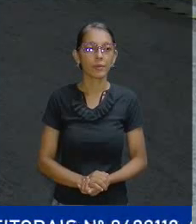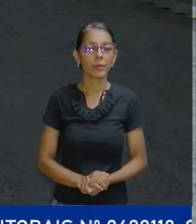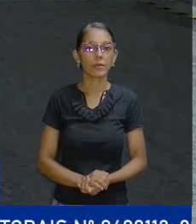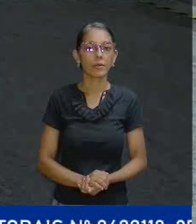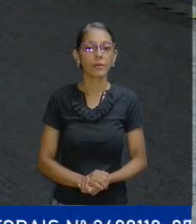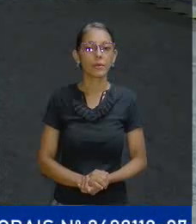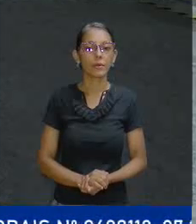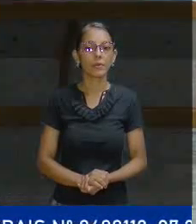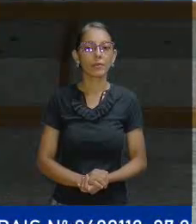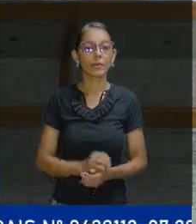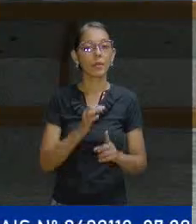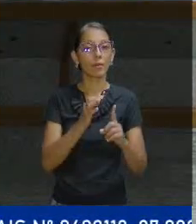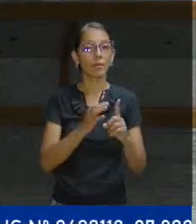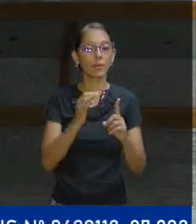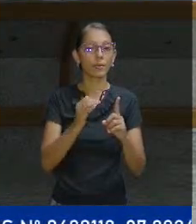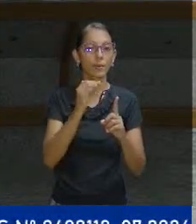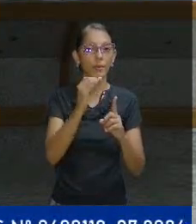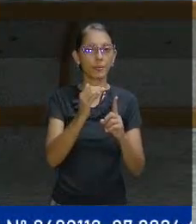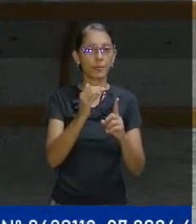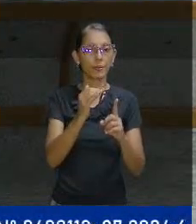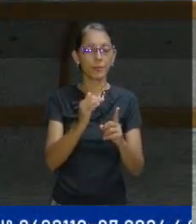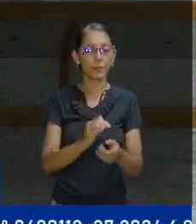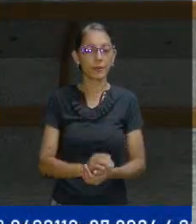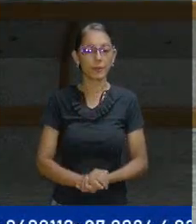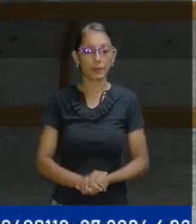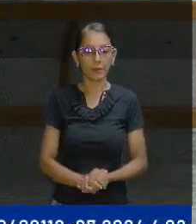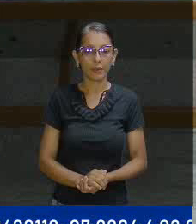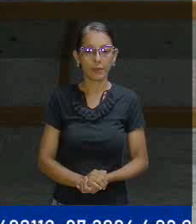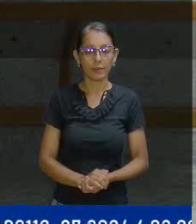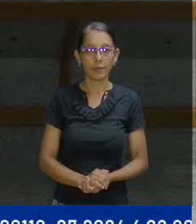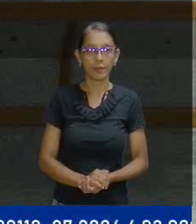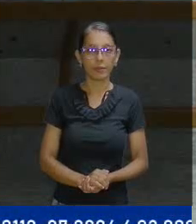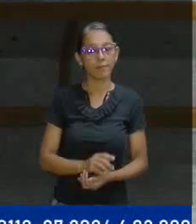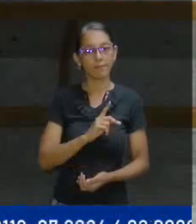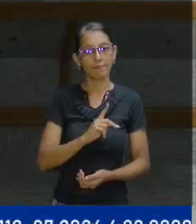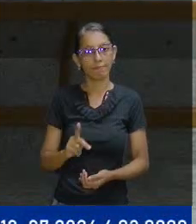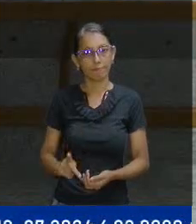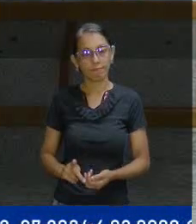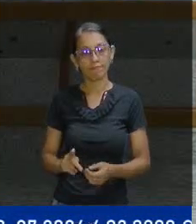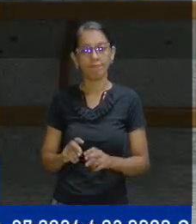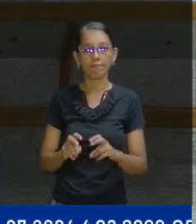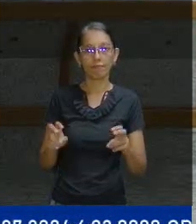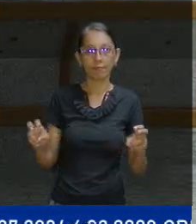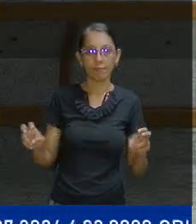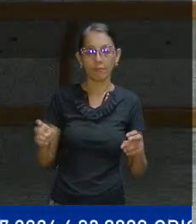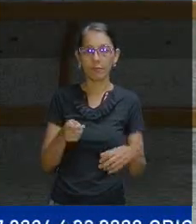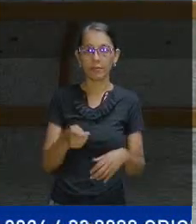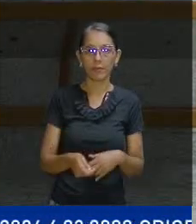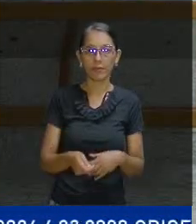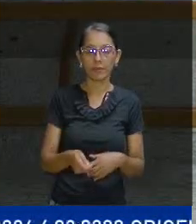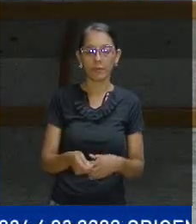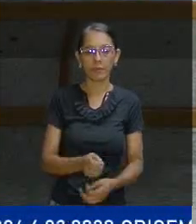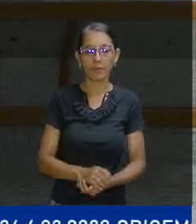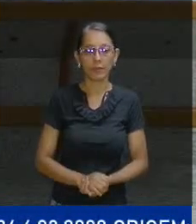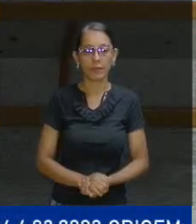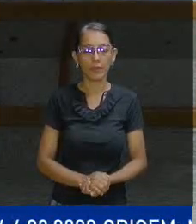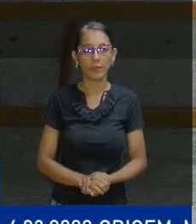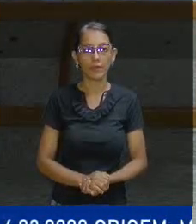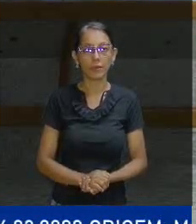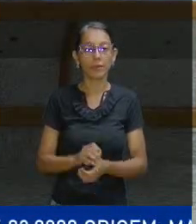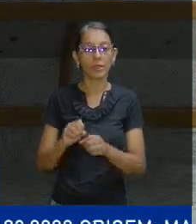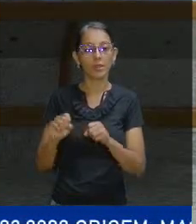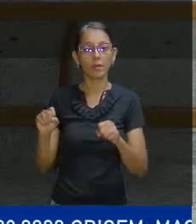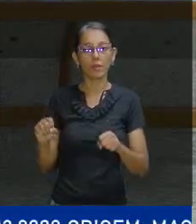Senhora procuradora. Obrigada, senhor presidente, excelentíssimos magistrados, servidores